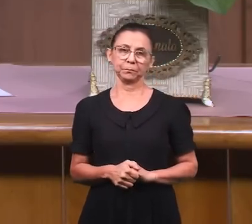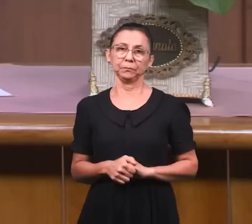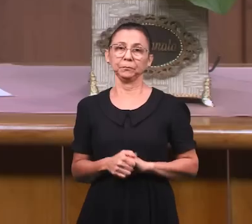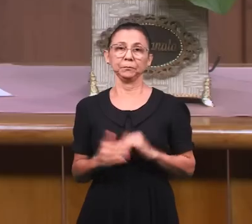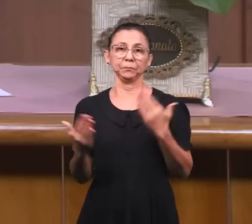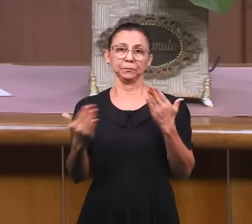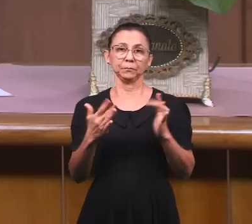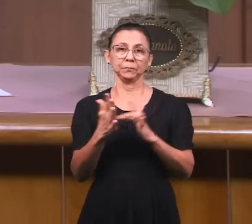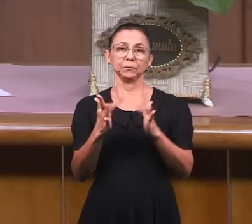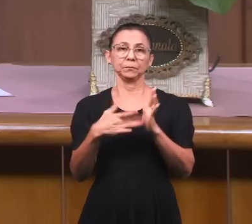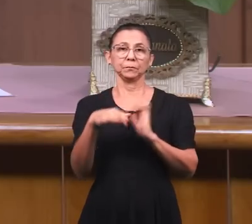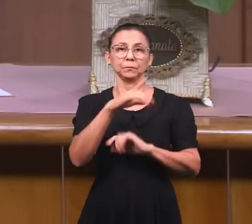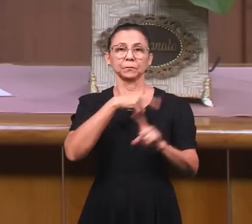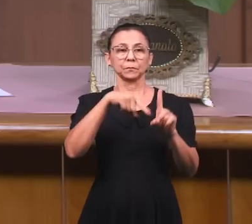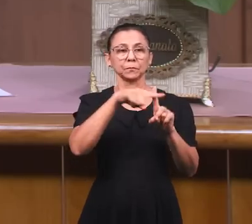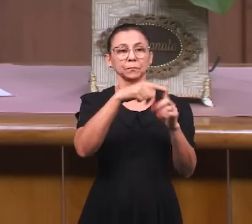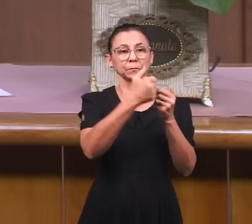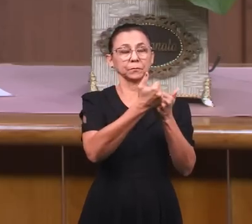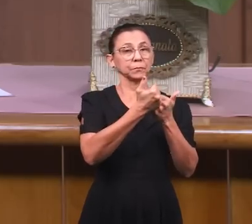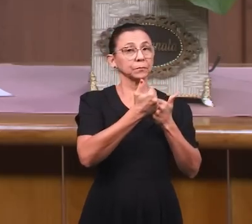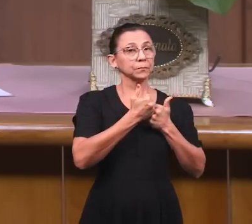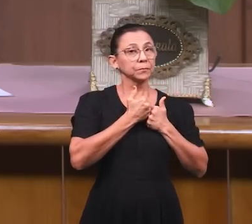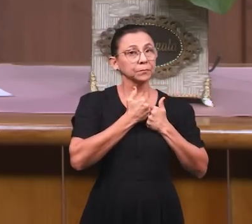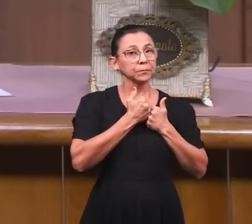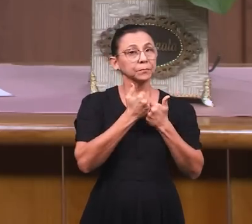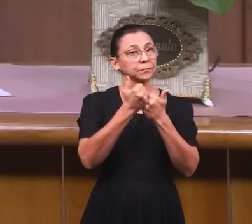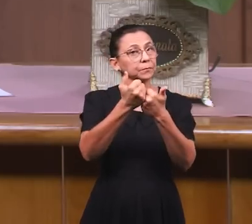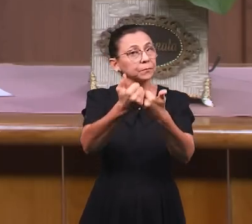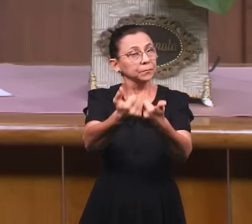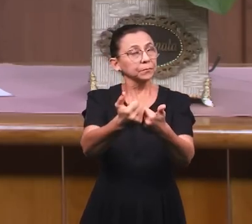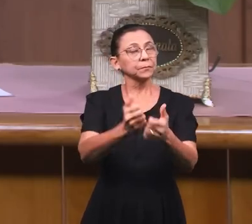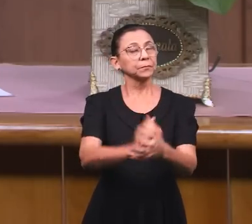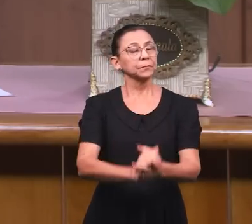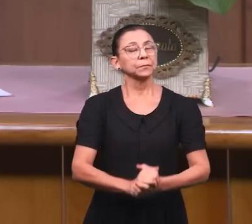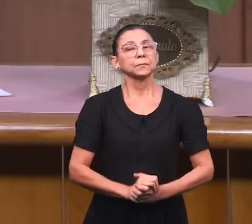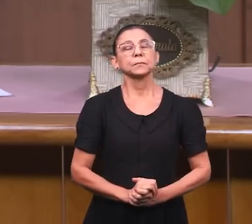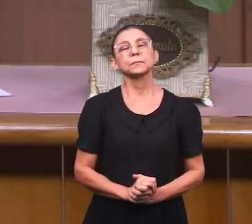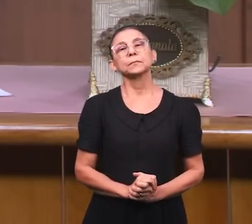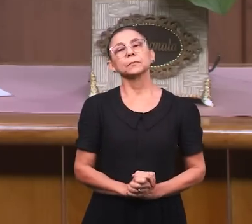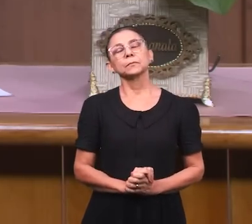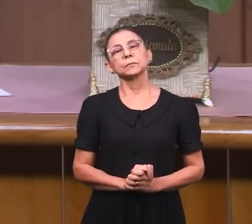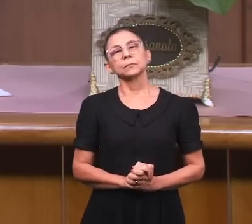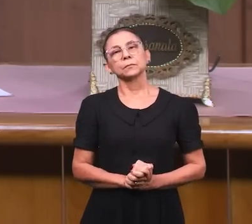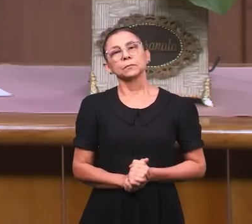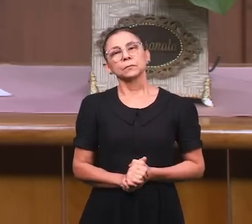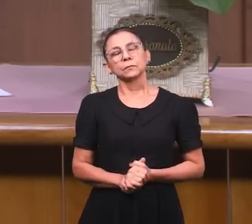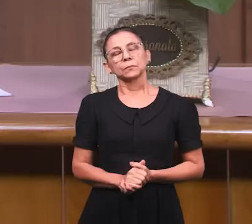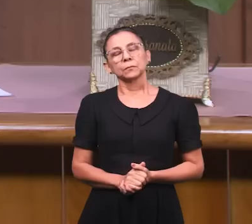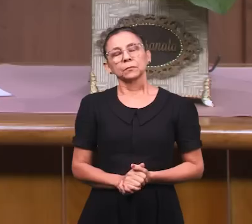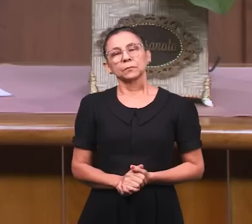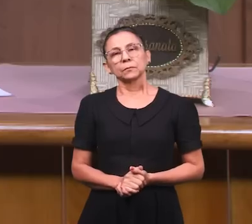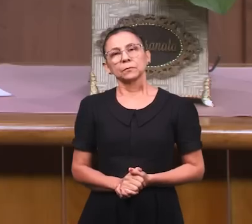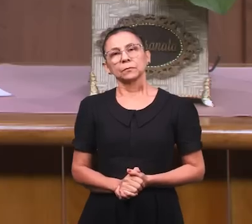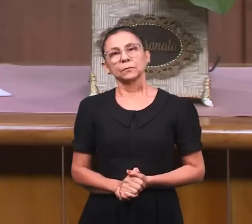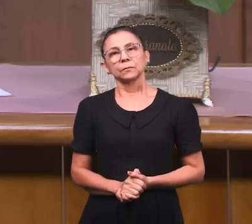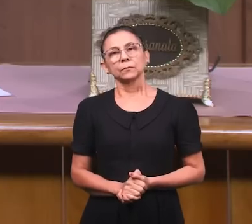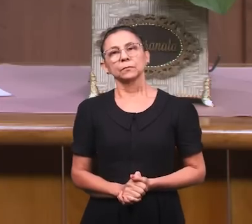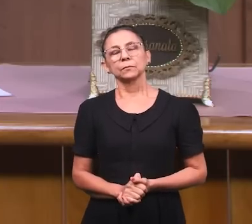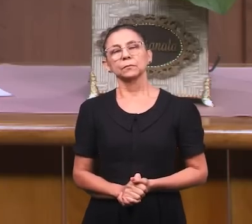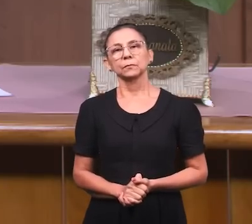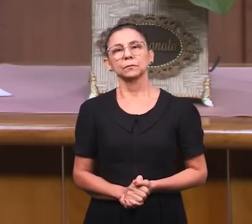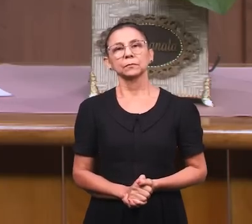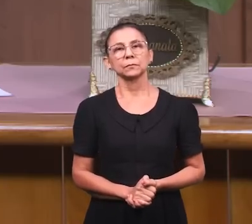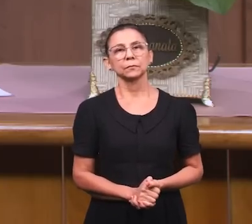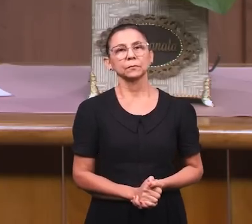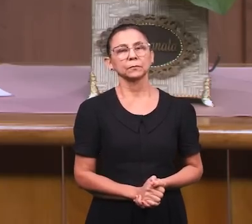em favor de cada um de nós. E Ele cuidou, colocou sobre a sua cavalgadura e levou a